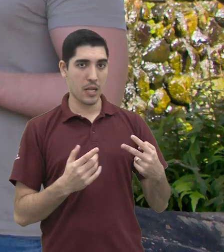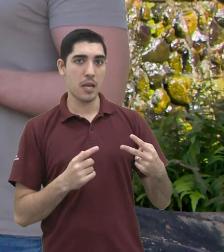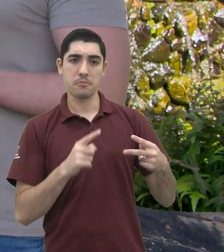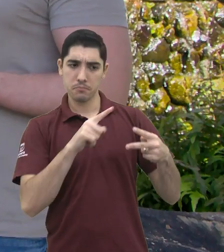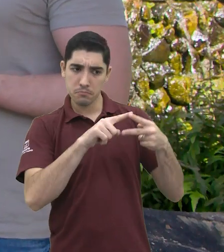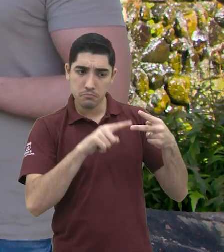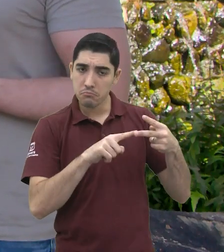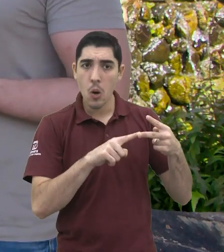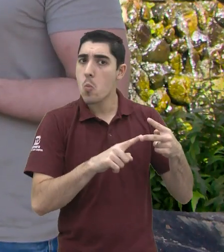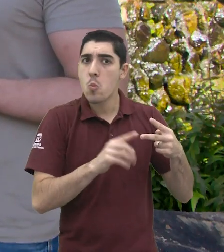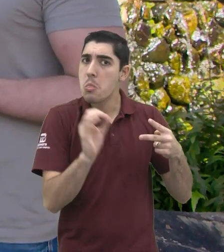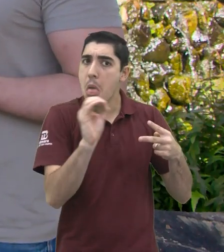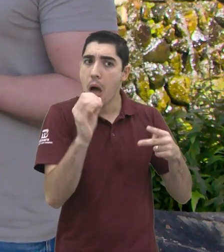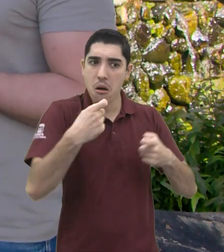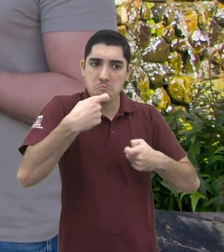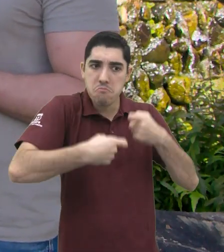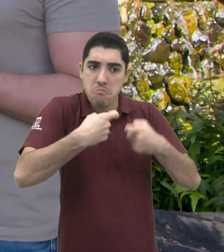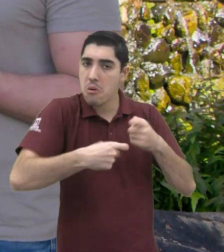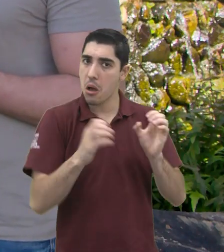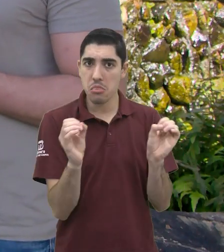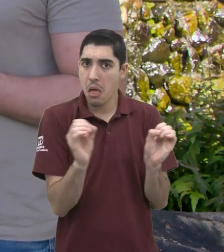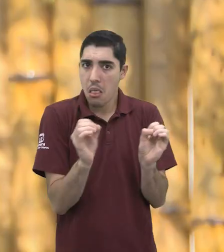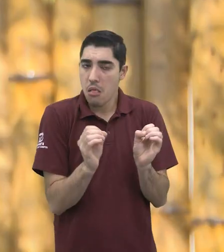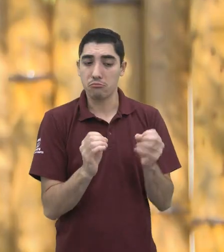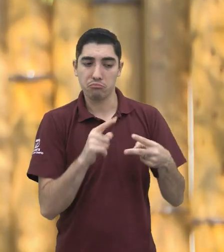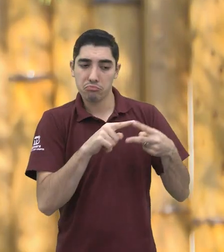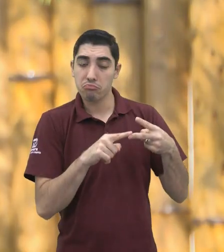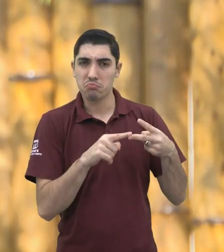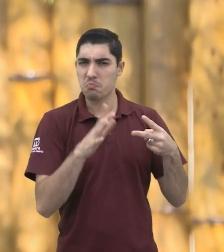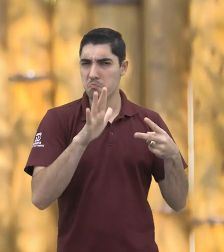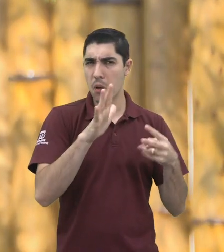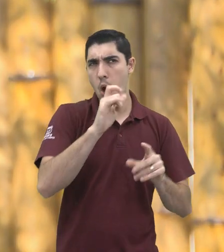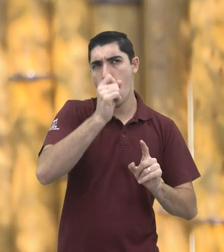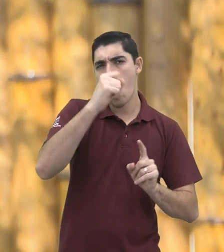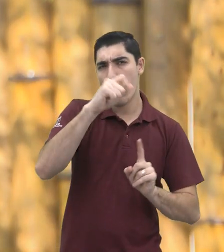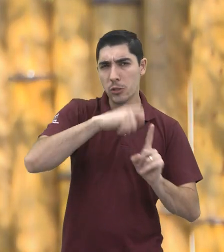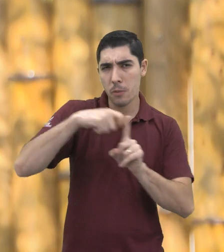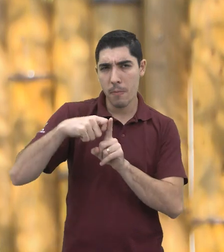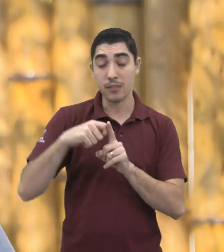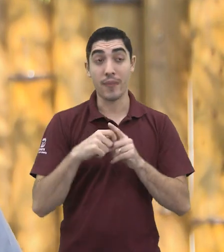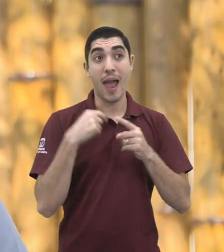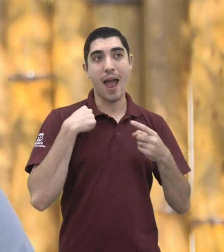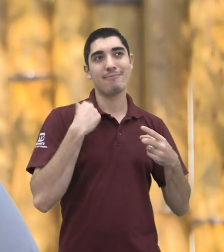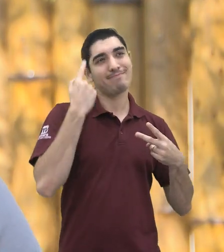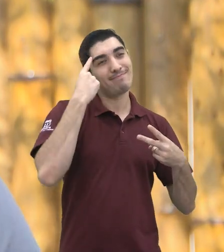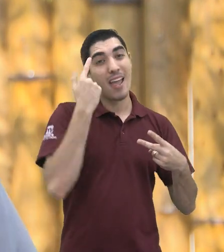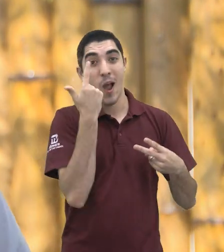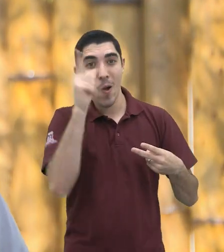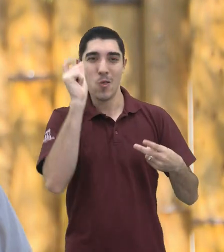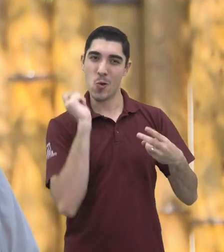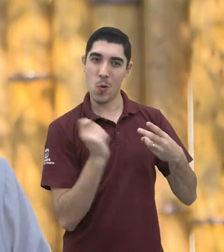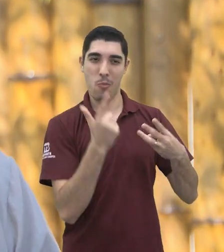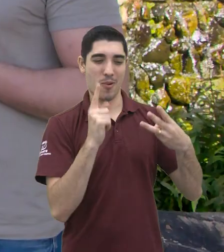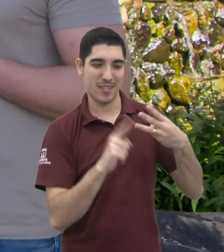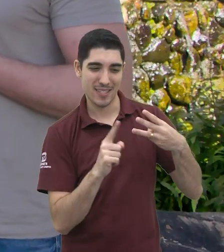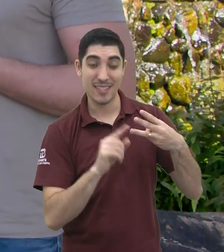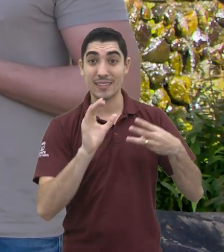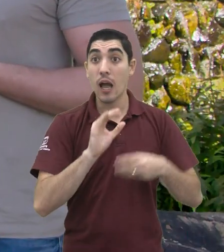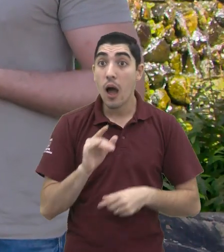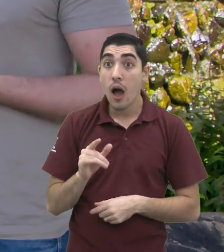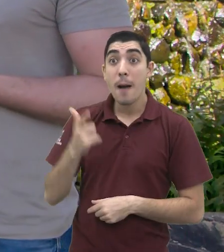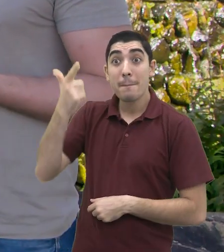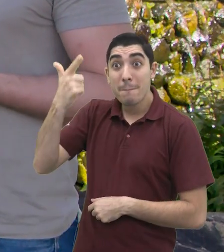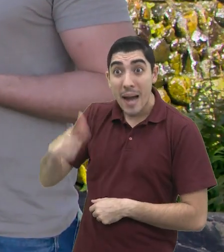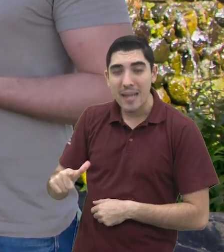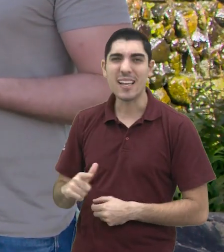eu fui, eles não reproduziram nada, ficou lá uns 8 meses. Aí eu fui e comprei a cinzinha. Meu Deus,